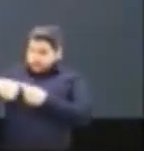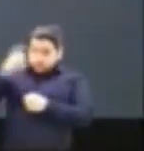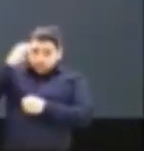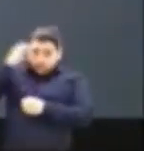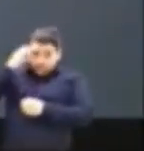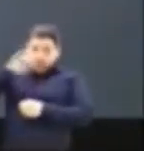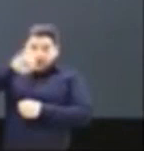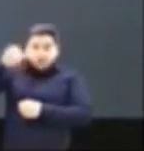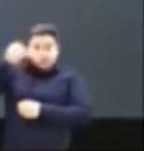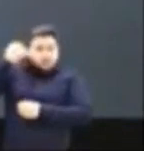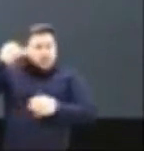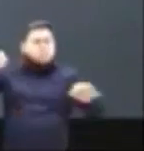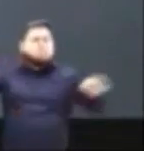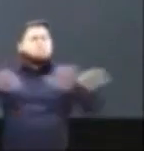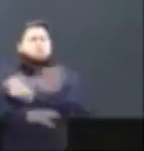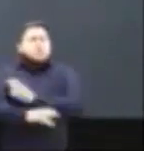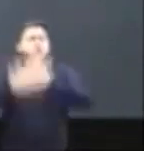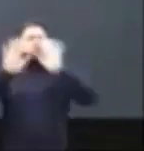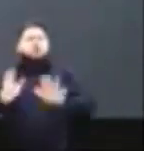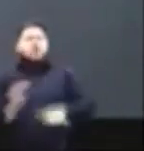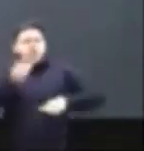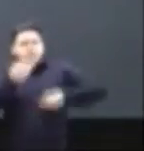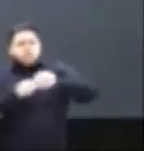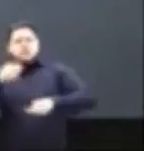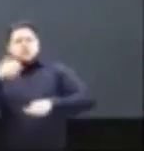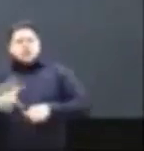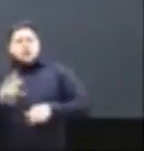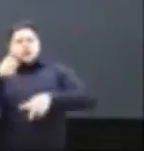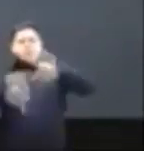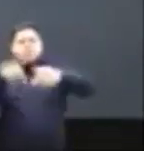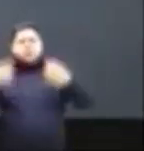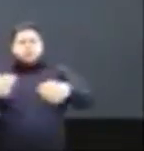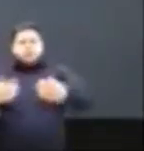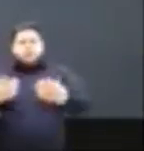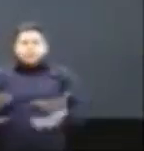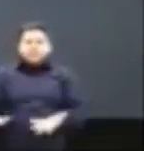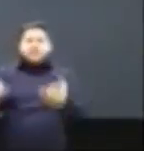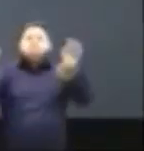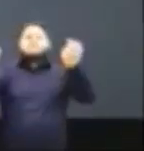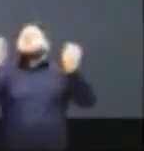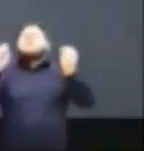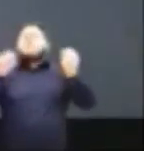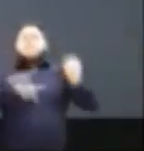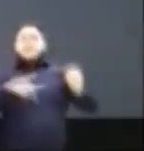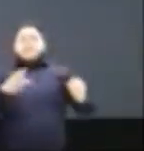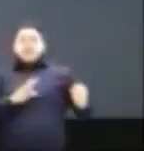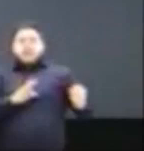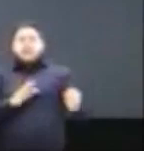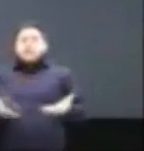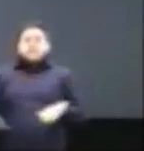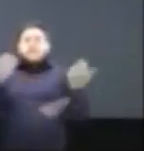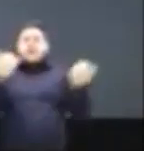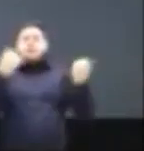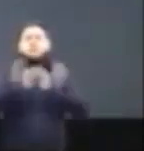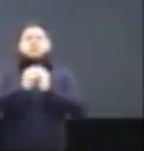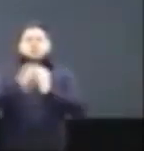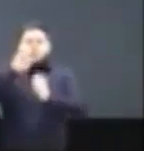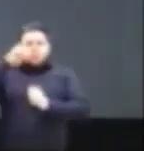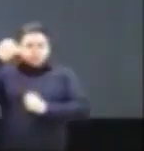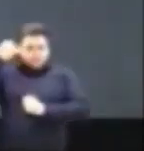em Cuiabá, Julieri está preparado para fazer as mudanças que o nosso povo precisa. Vamos com o Partido dos